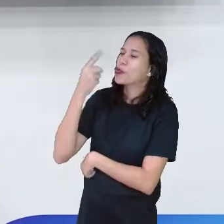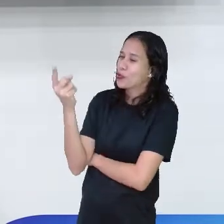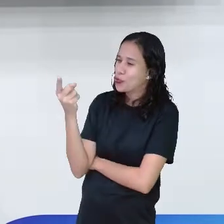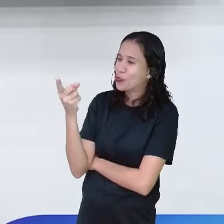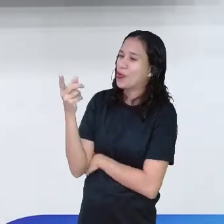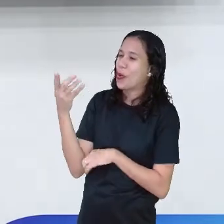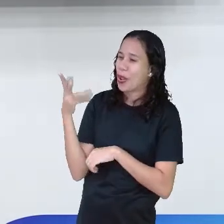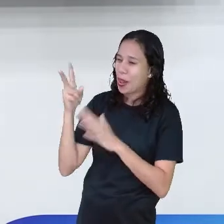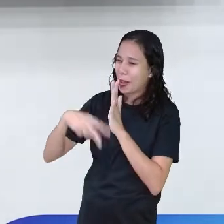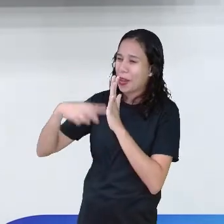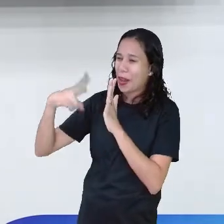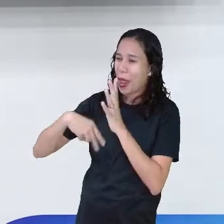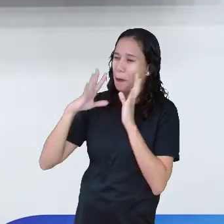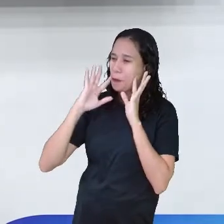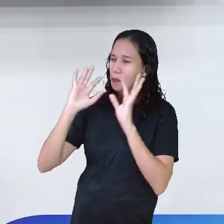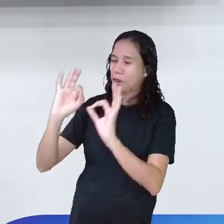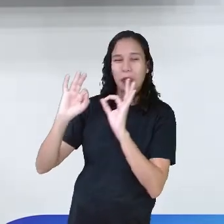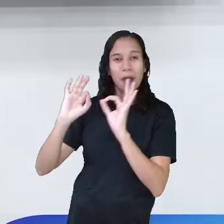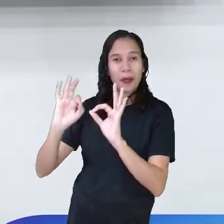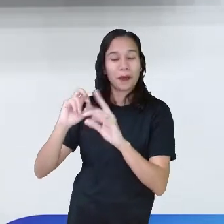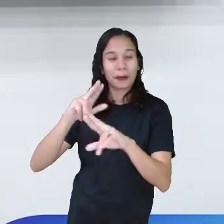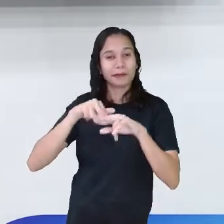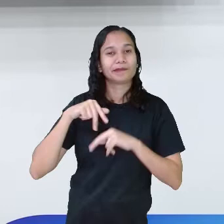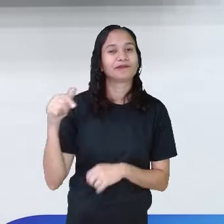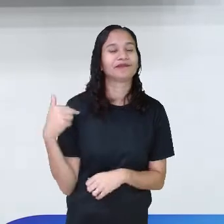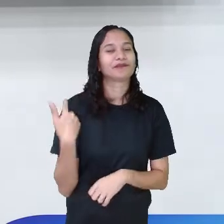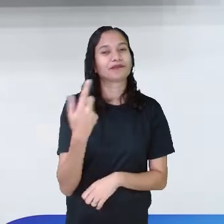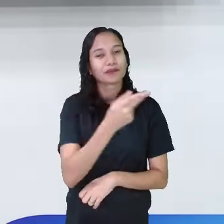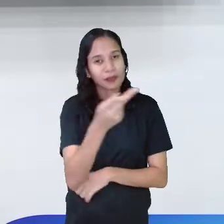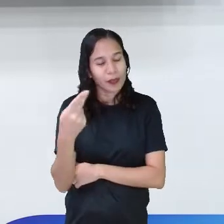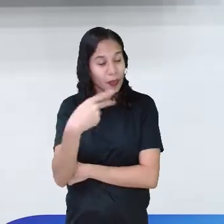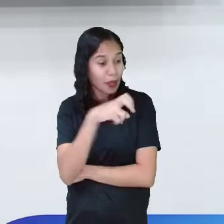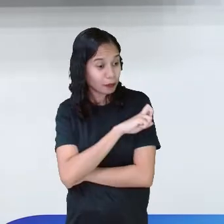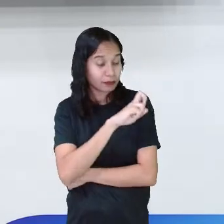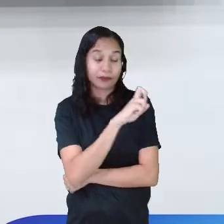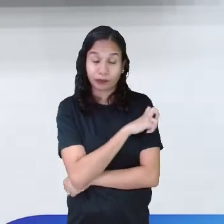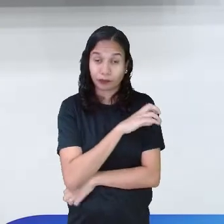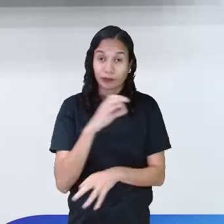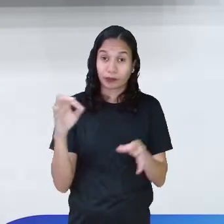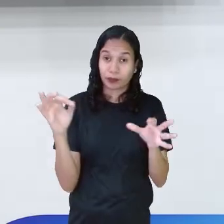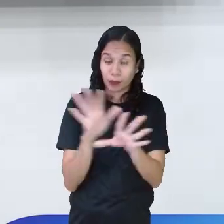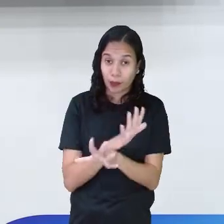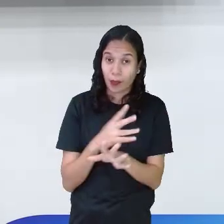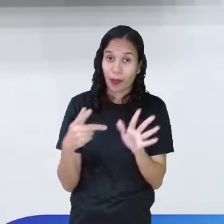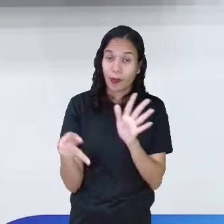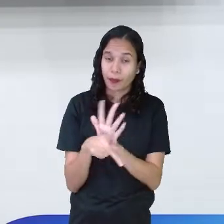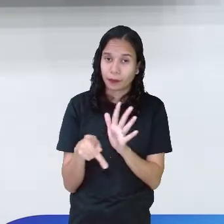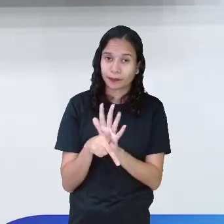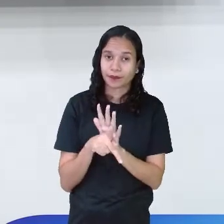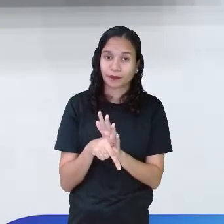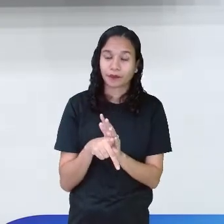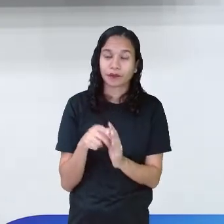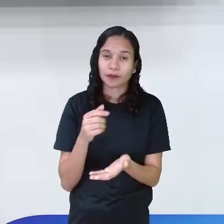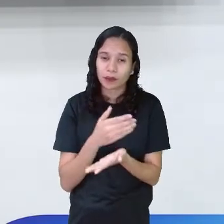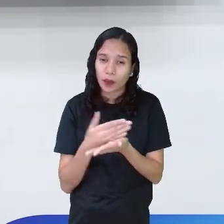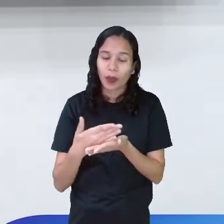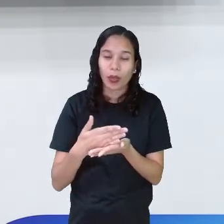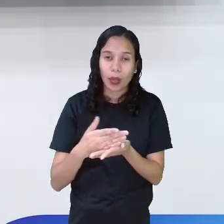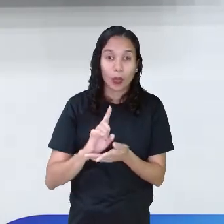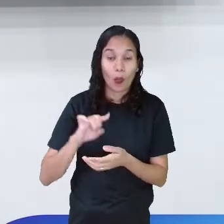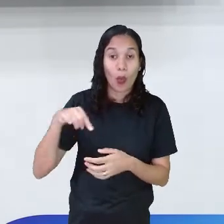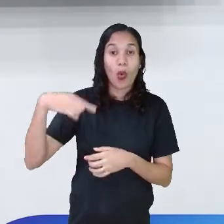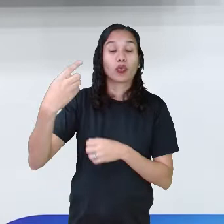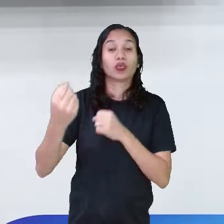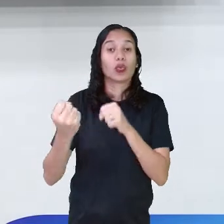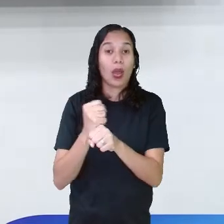tem o hábito da leitura. Então, vocês do 5º ano estão terminando, não é, os anos iniciais, o ano que vem já vão